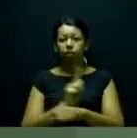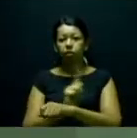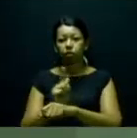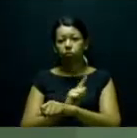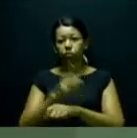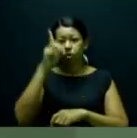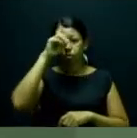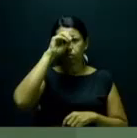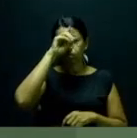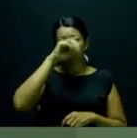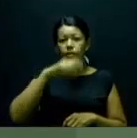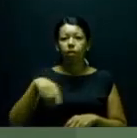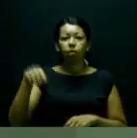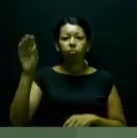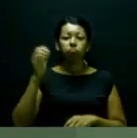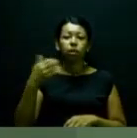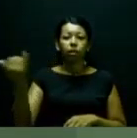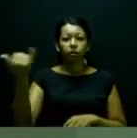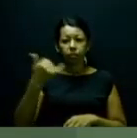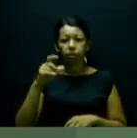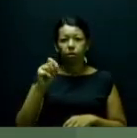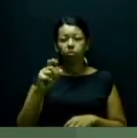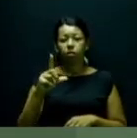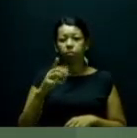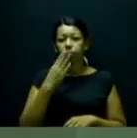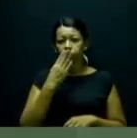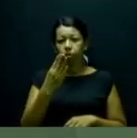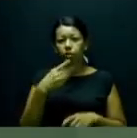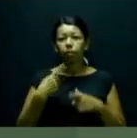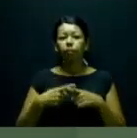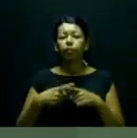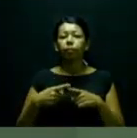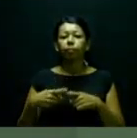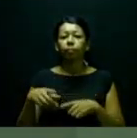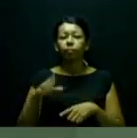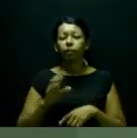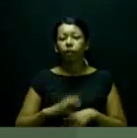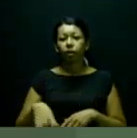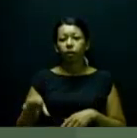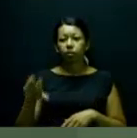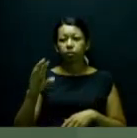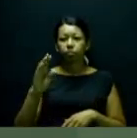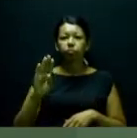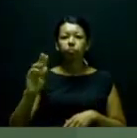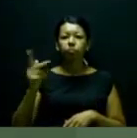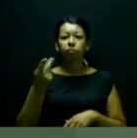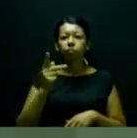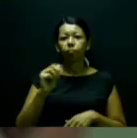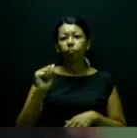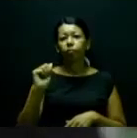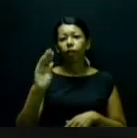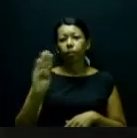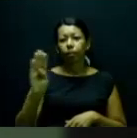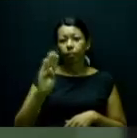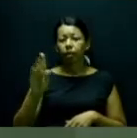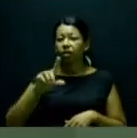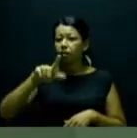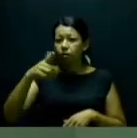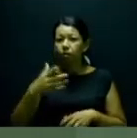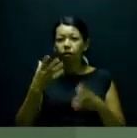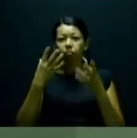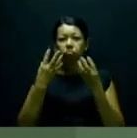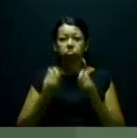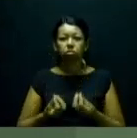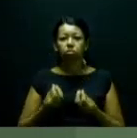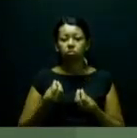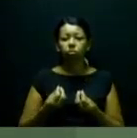objetivo de esclarecer o quanto segue. 1. Por que a organização social HBB ainda não efetuou o reajuste de 9,9% devido